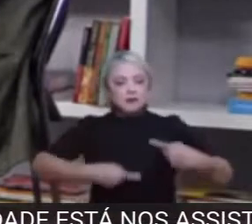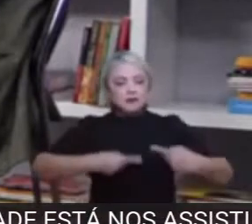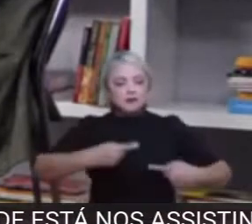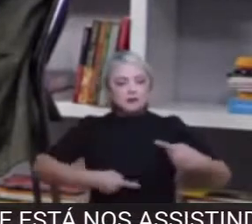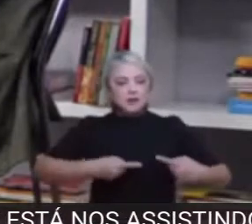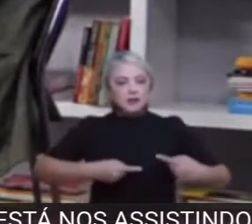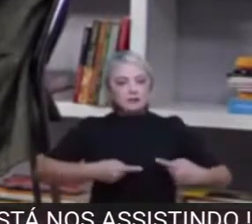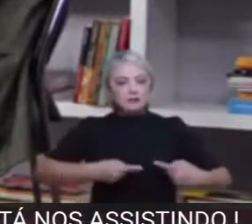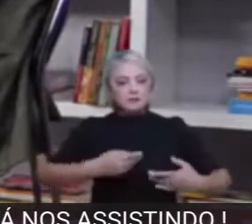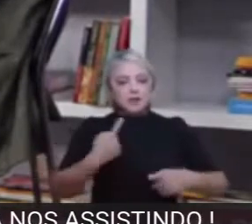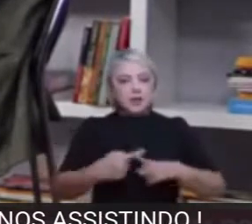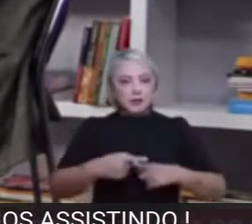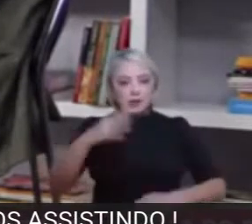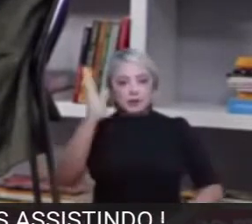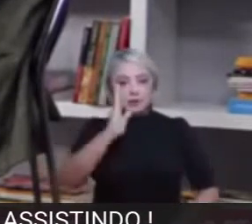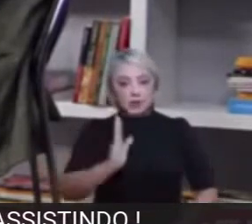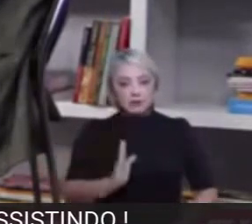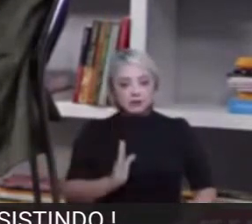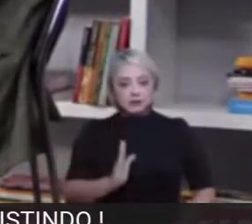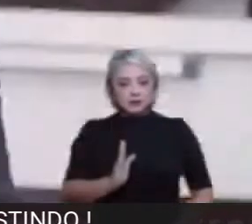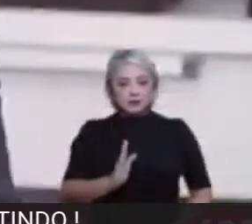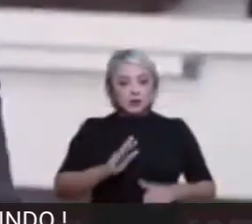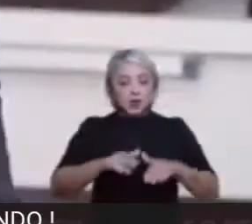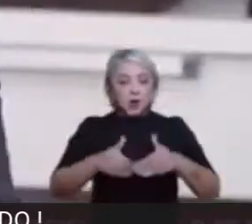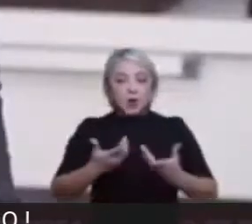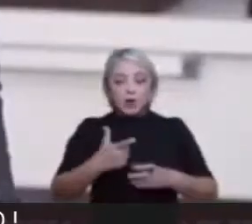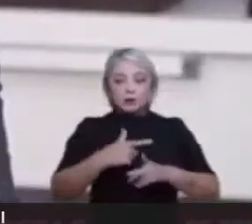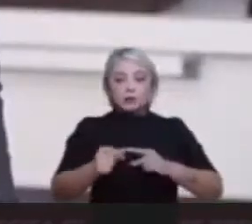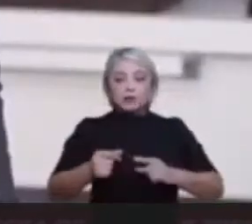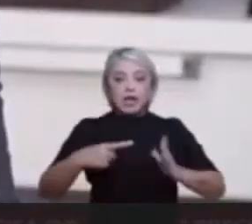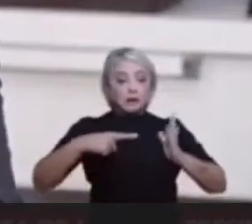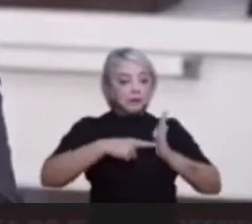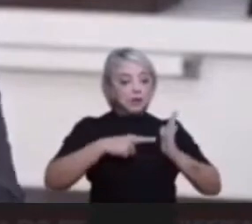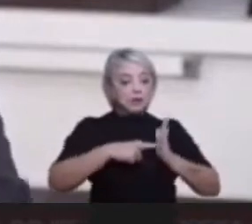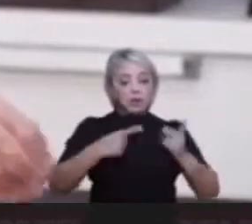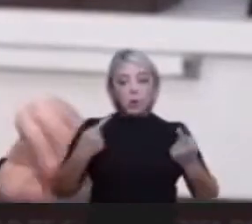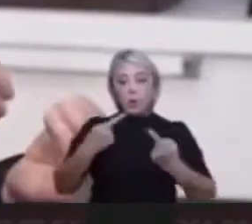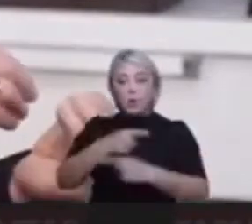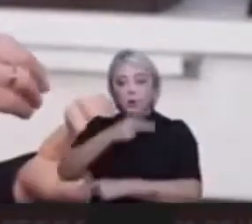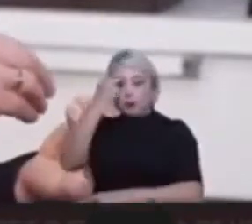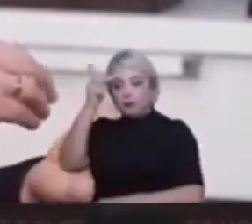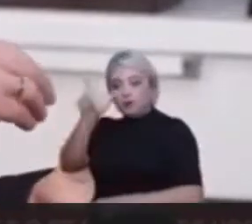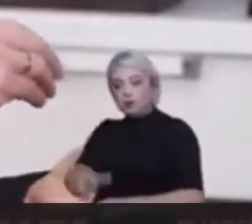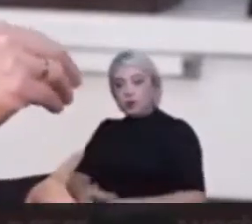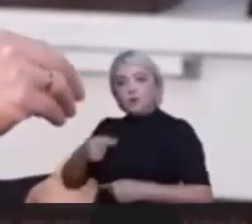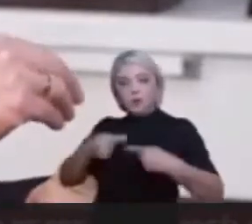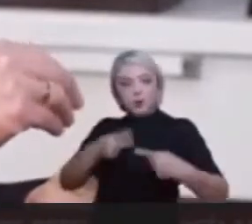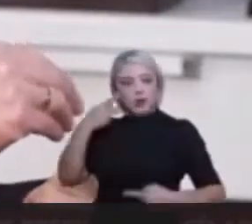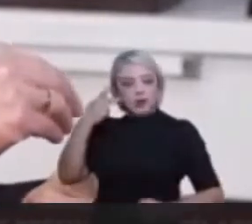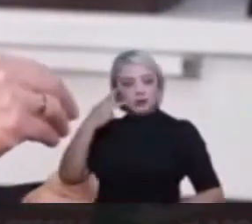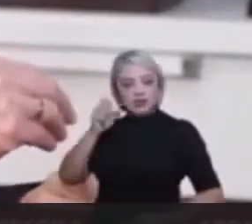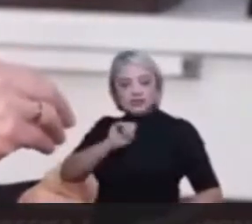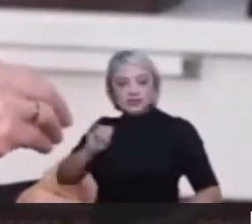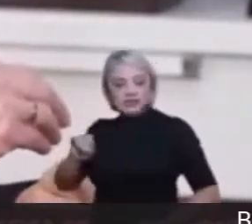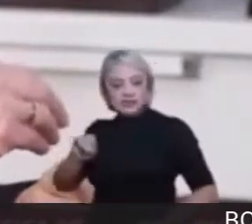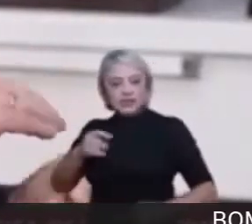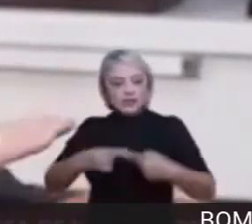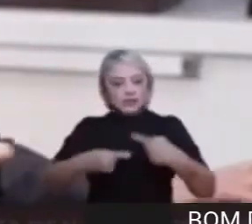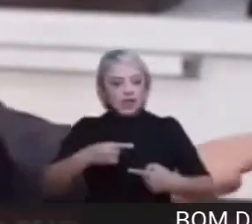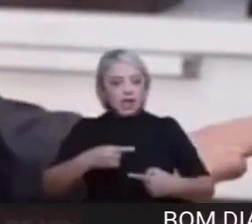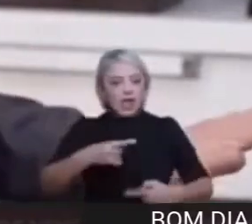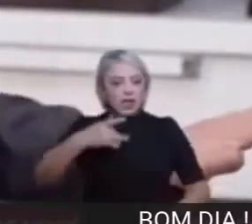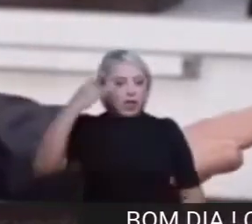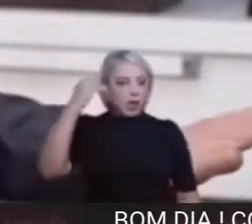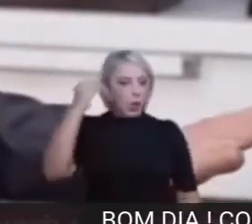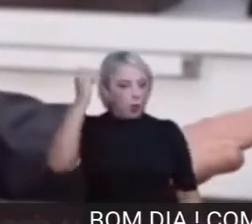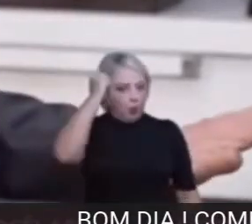Porque no Brasil é assim. Quando sai uma denúncia contra um político, se esse político tem culpa no cartório, o que, que ele